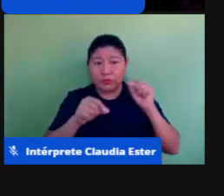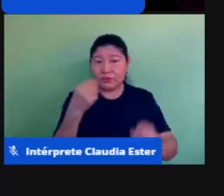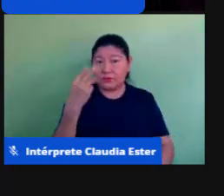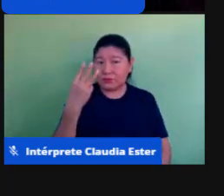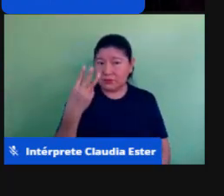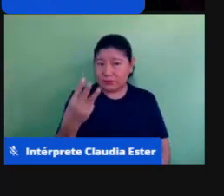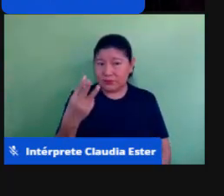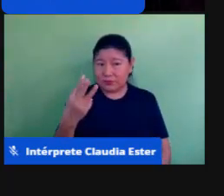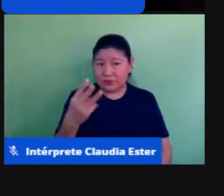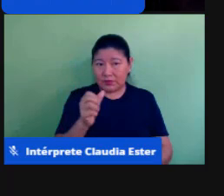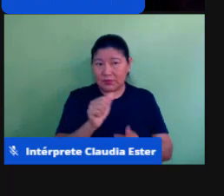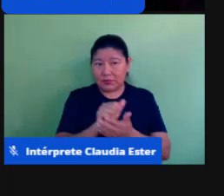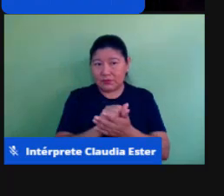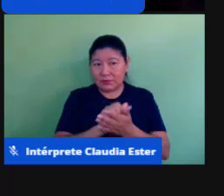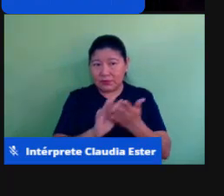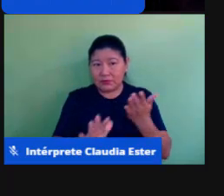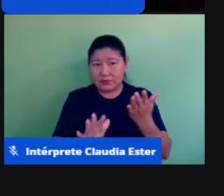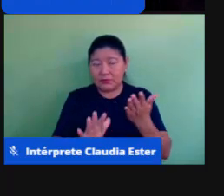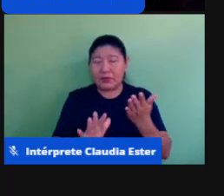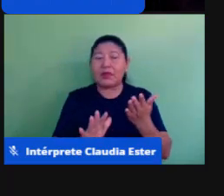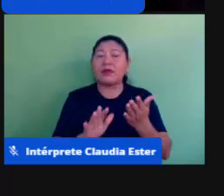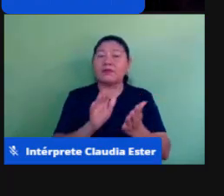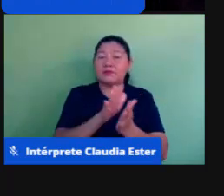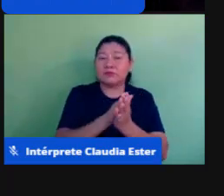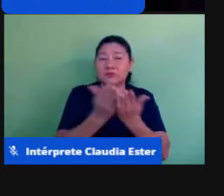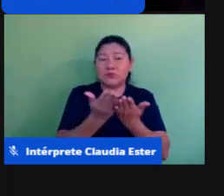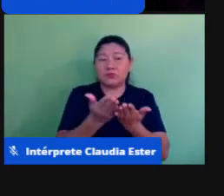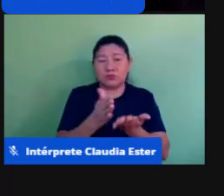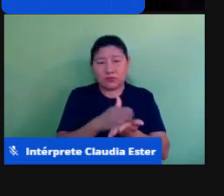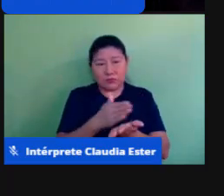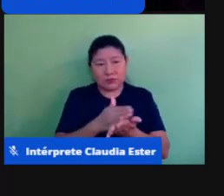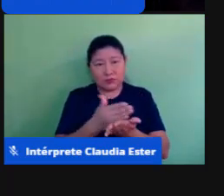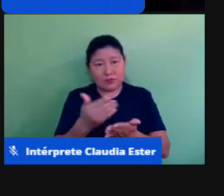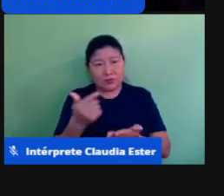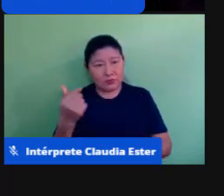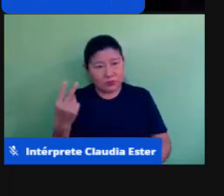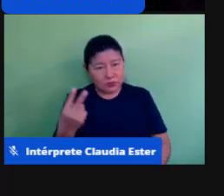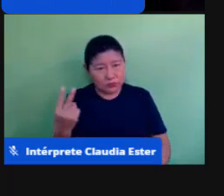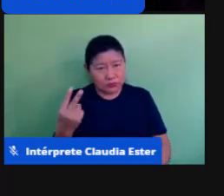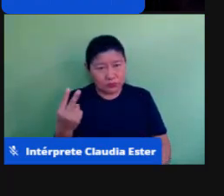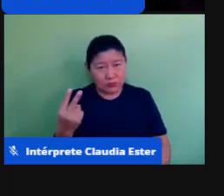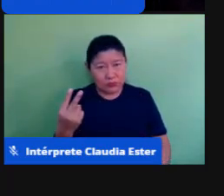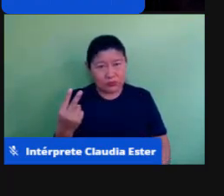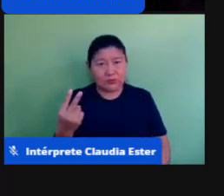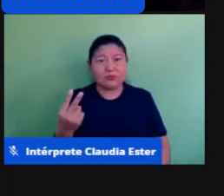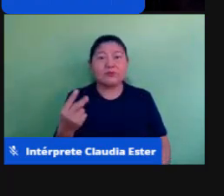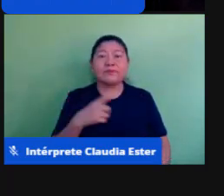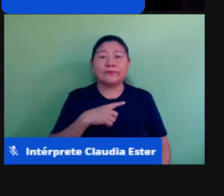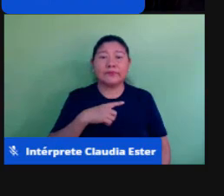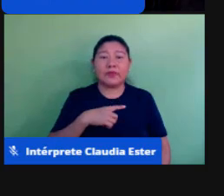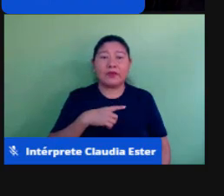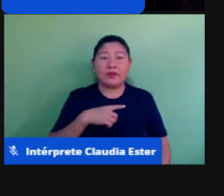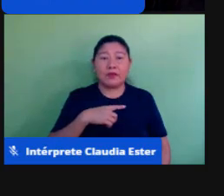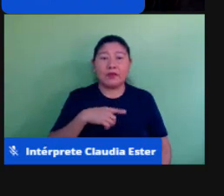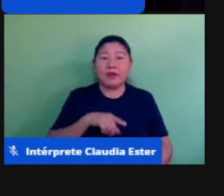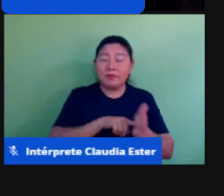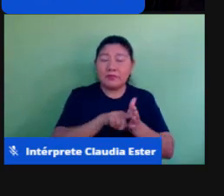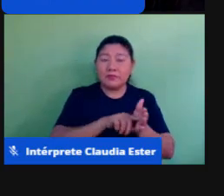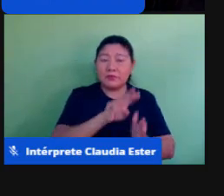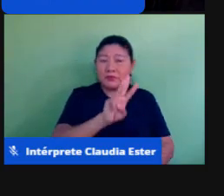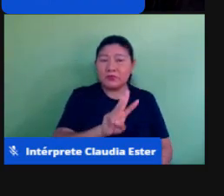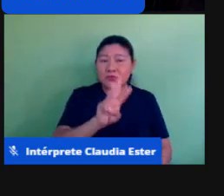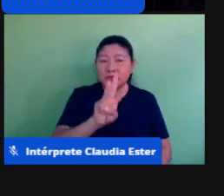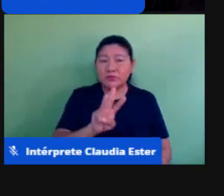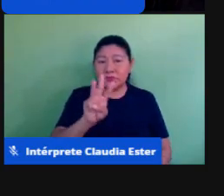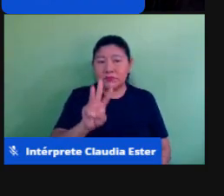nova apostila, da apostila 2, e montei no Live Worksheets. É um site, Live